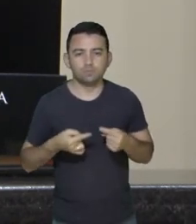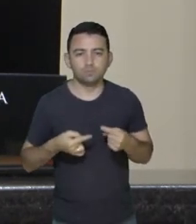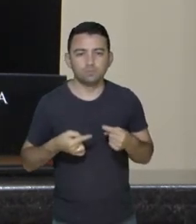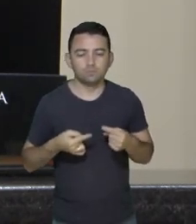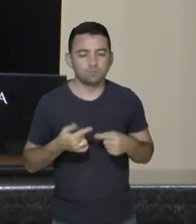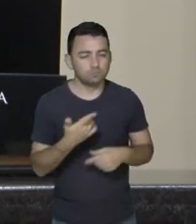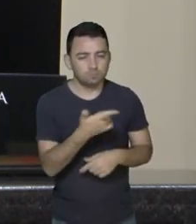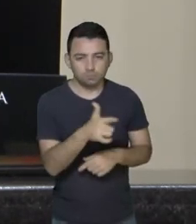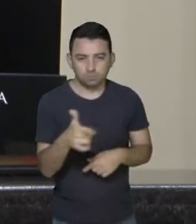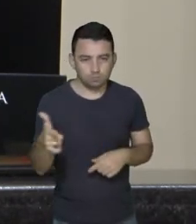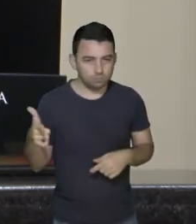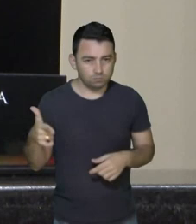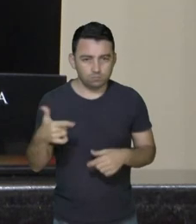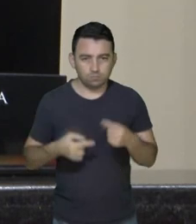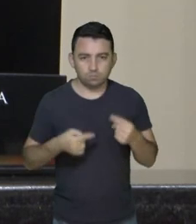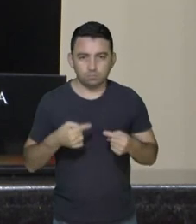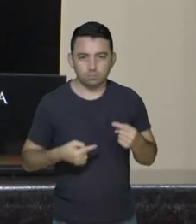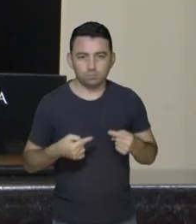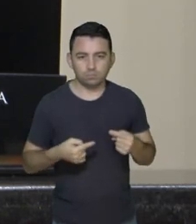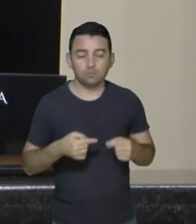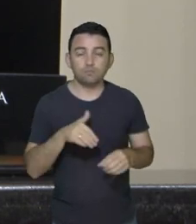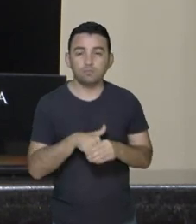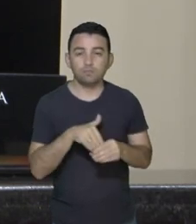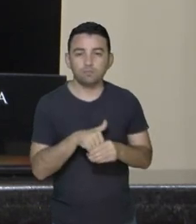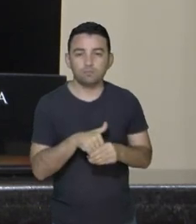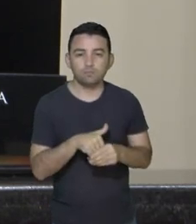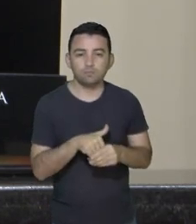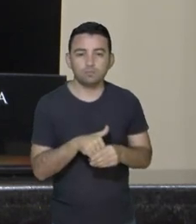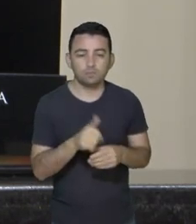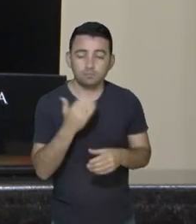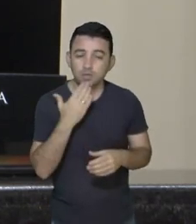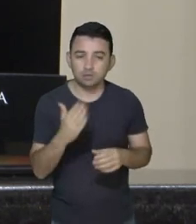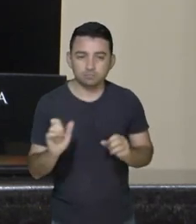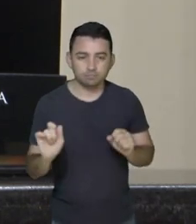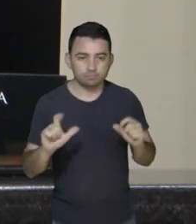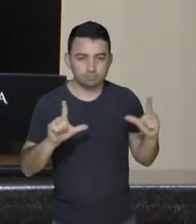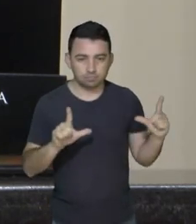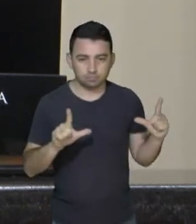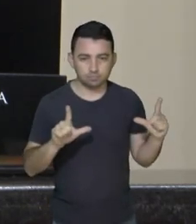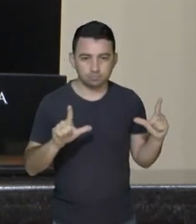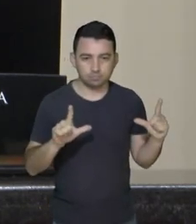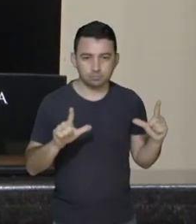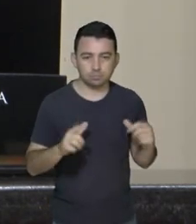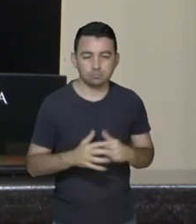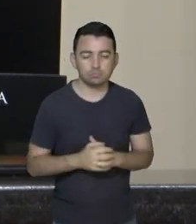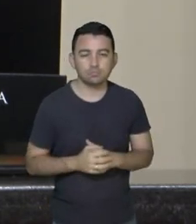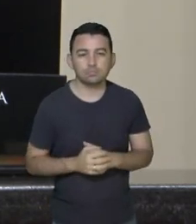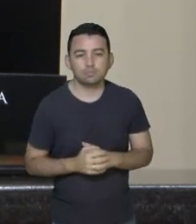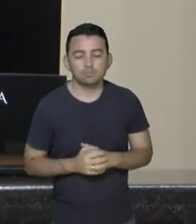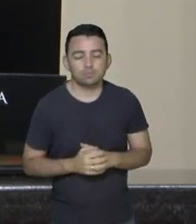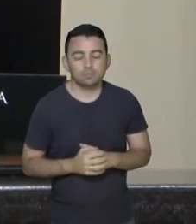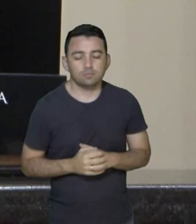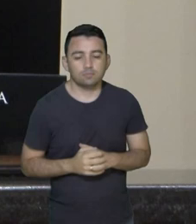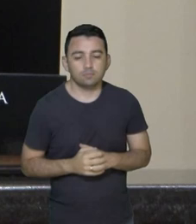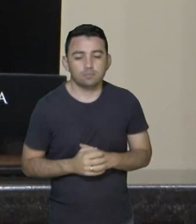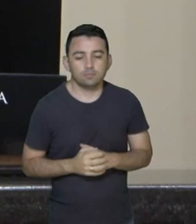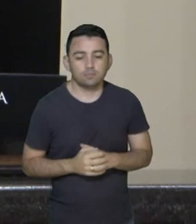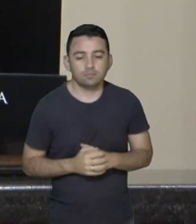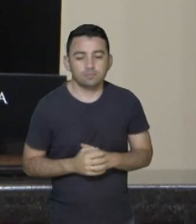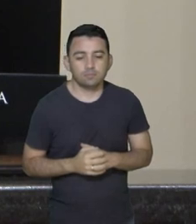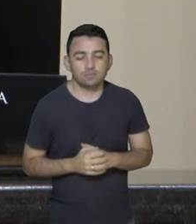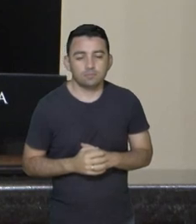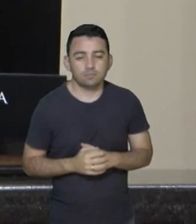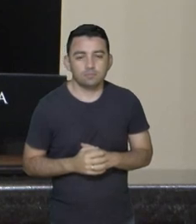Não havendo quem queira discutir, em votação, solicito a abertura do painel para os senhores deputados poderem votar.